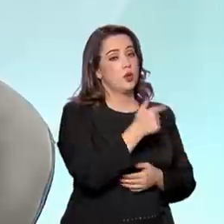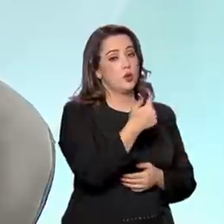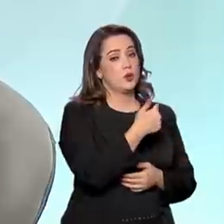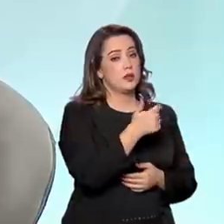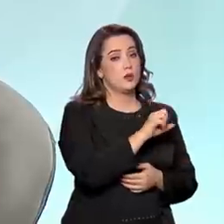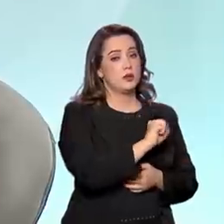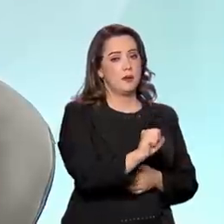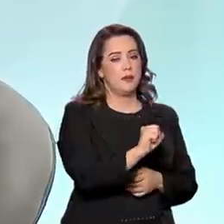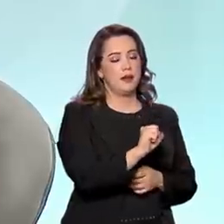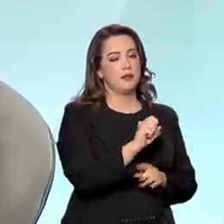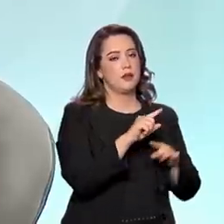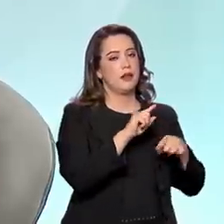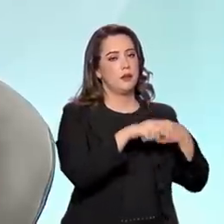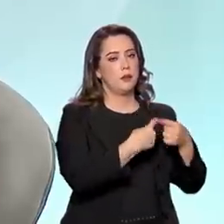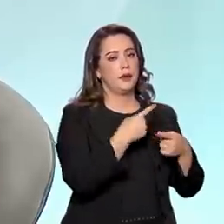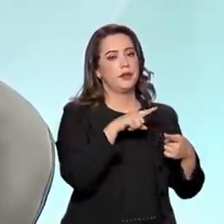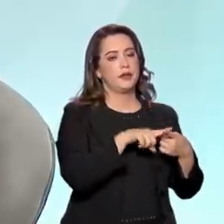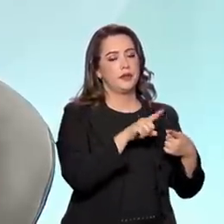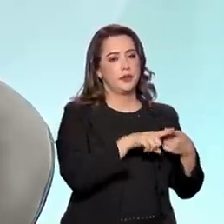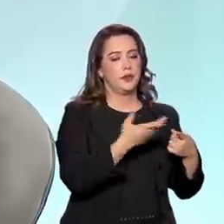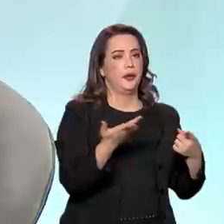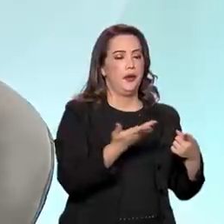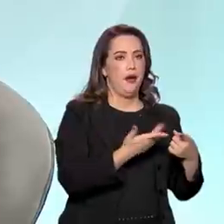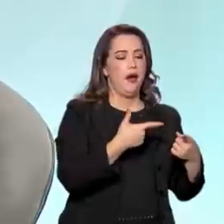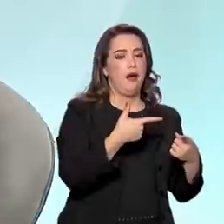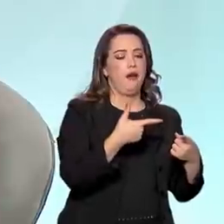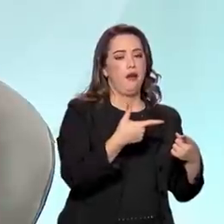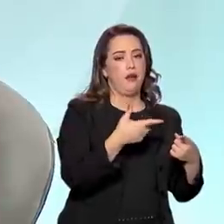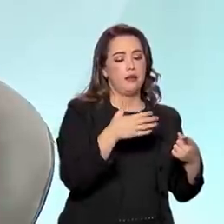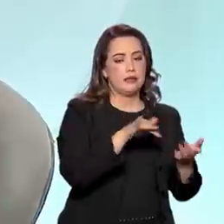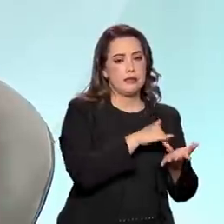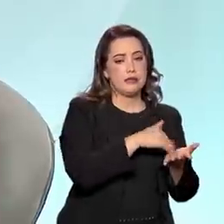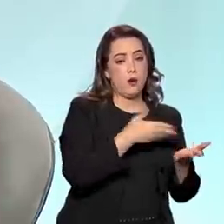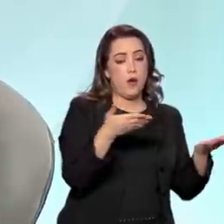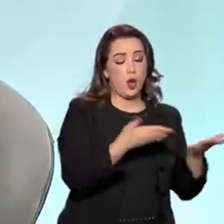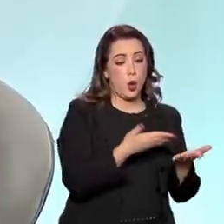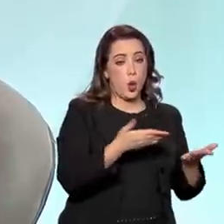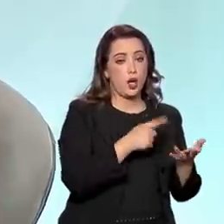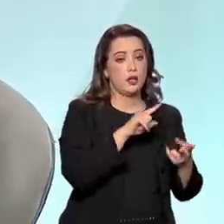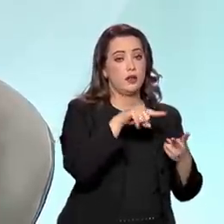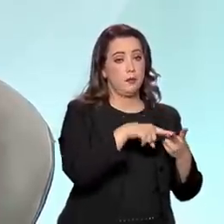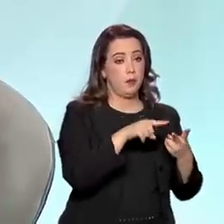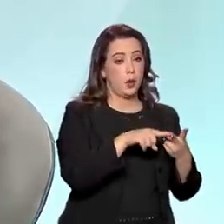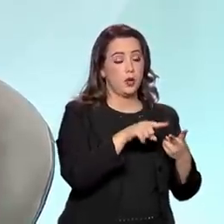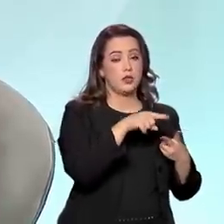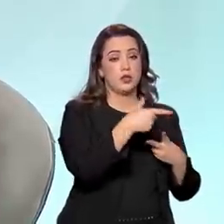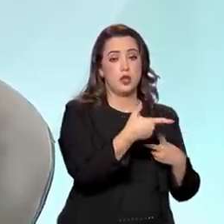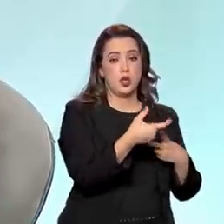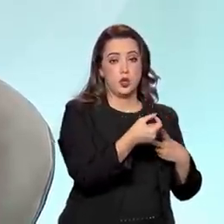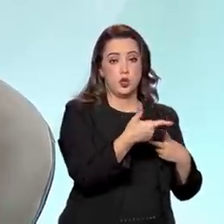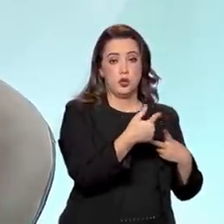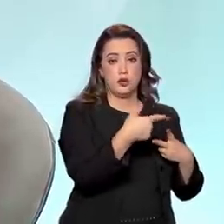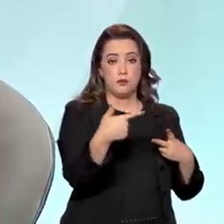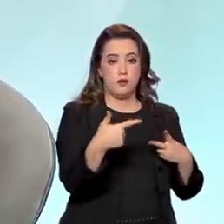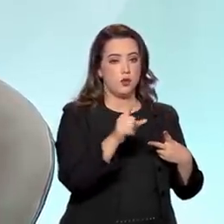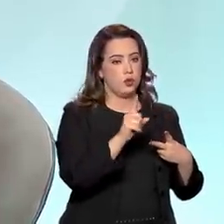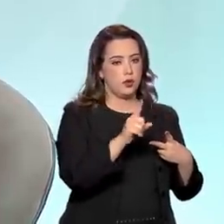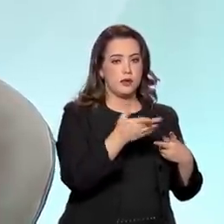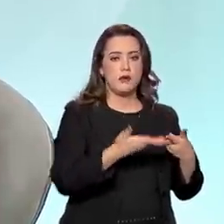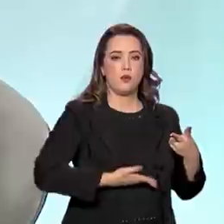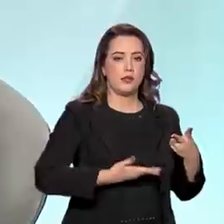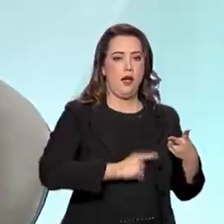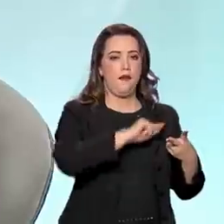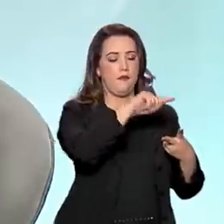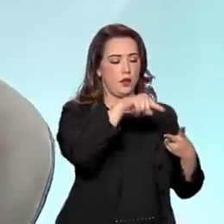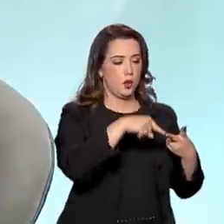outro ano nosso caso aqui em vez de seguir 2022 para servir em 2023 então ele se ele vai ser de fora da